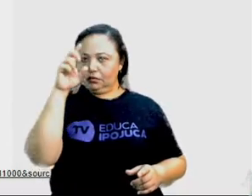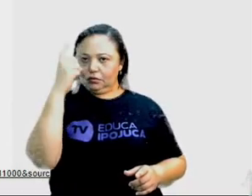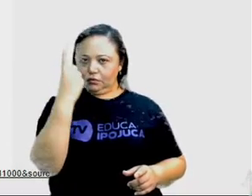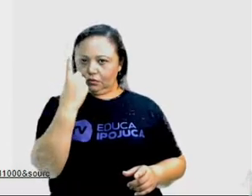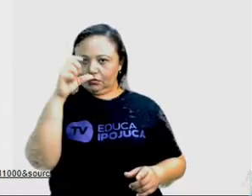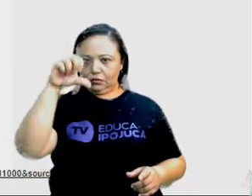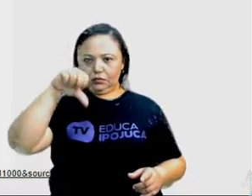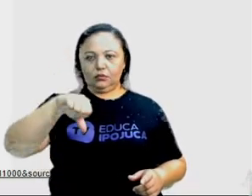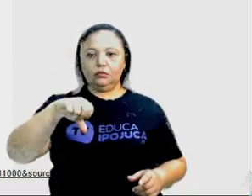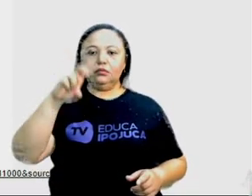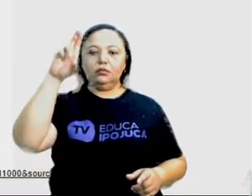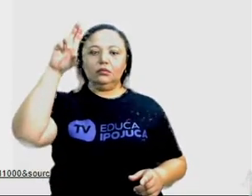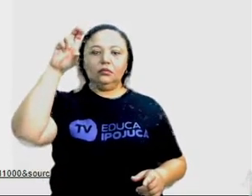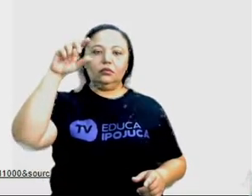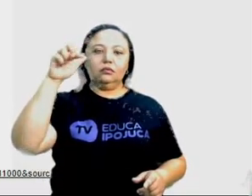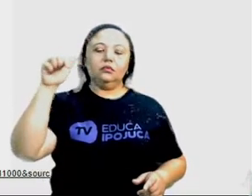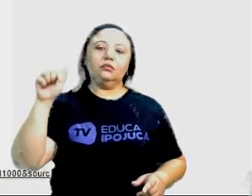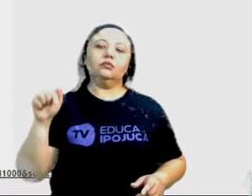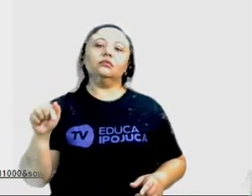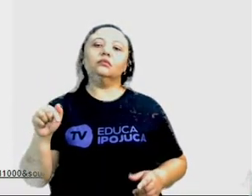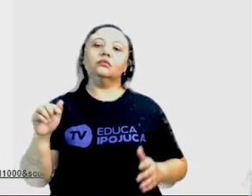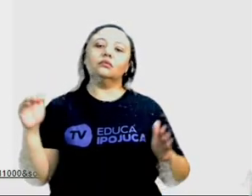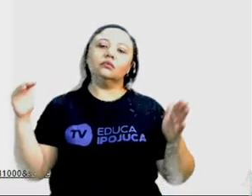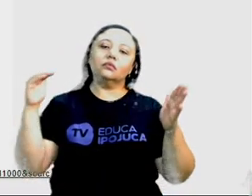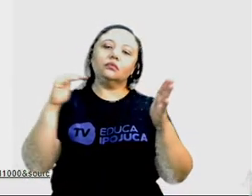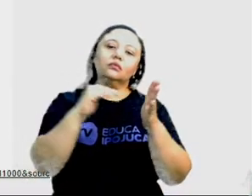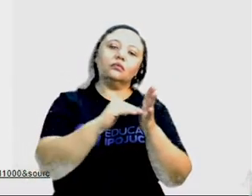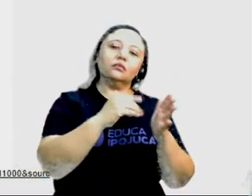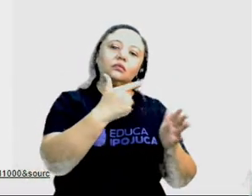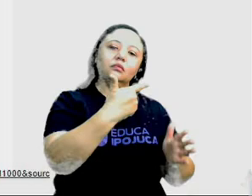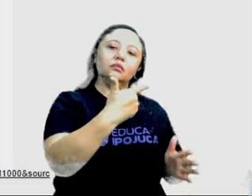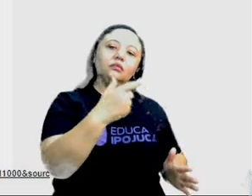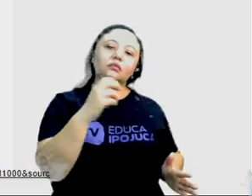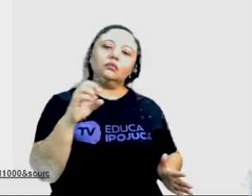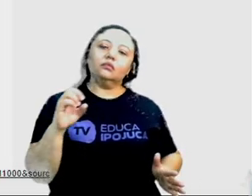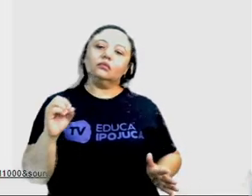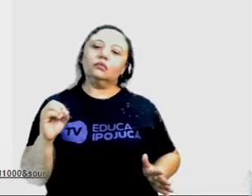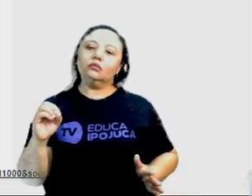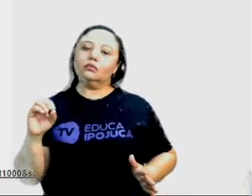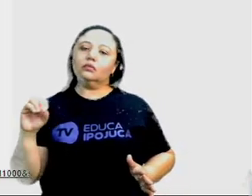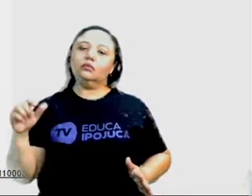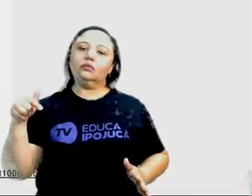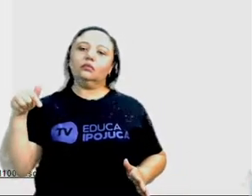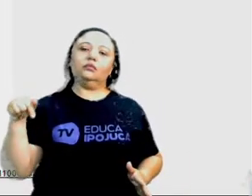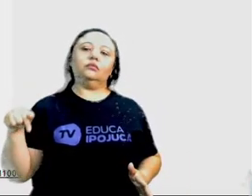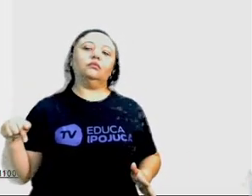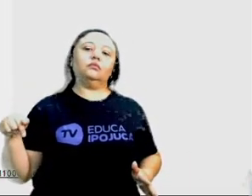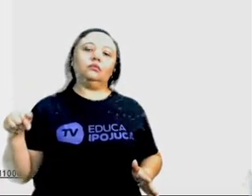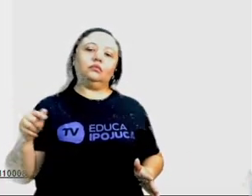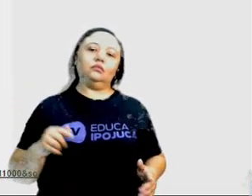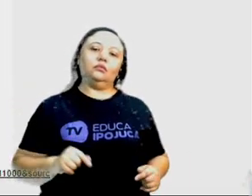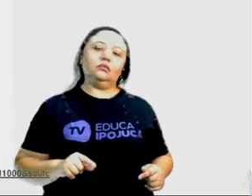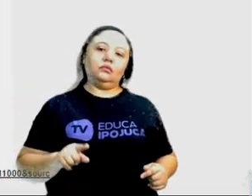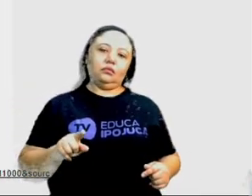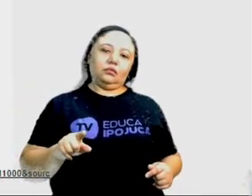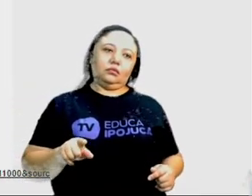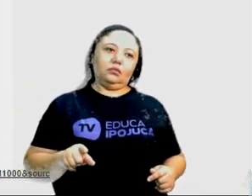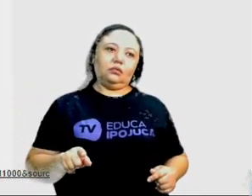1957 até 2017, ó, nos continentes, ó, na Oceania.